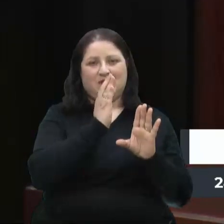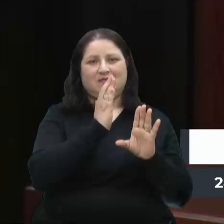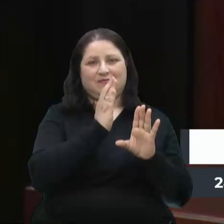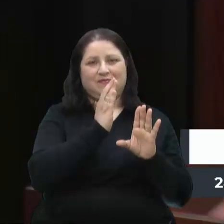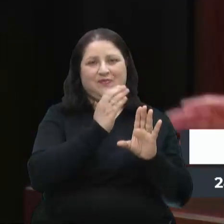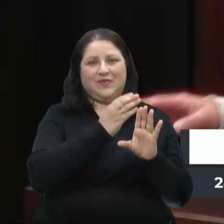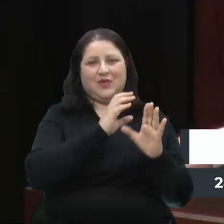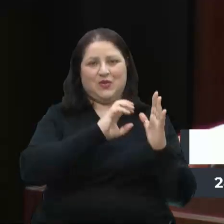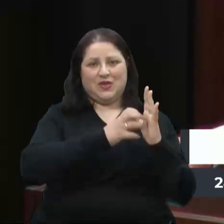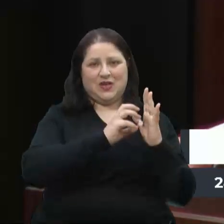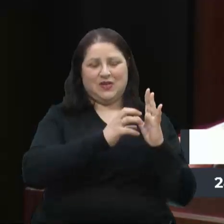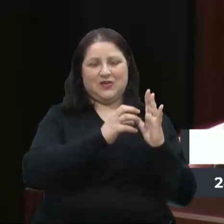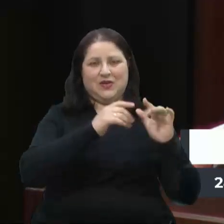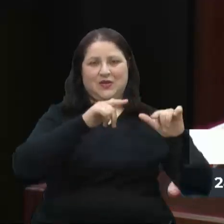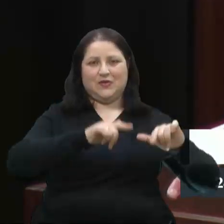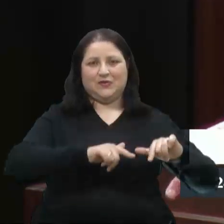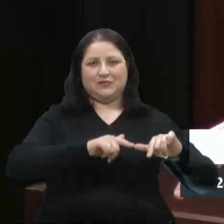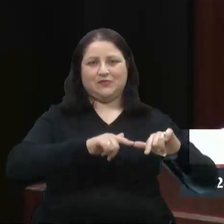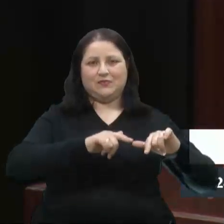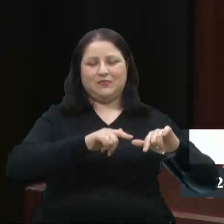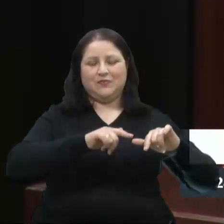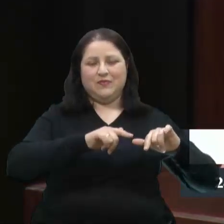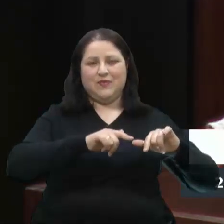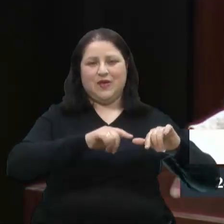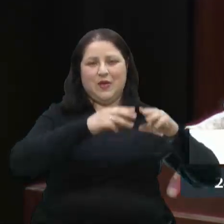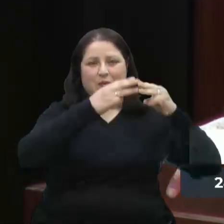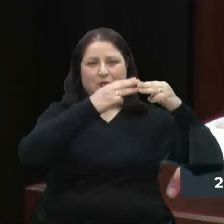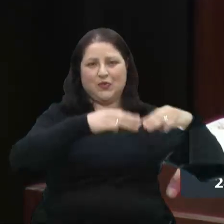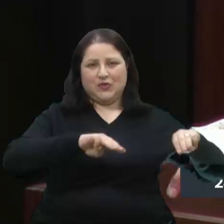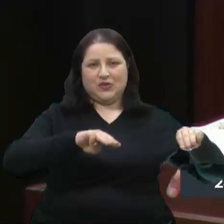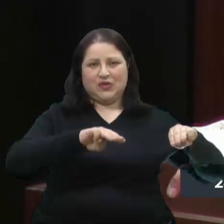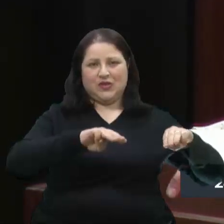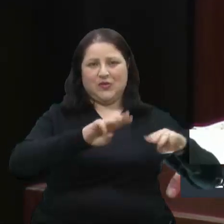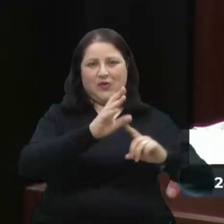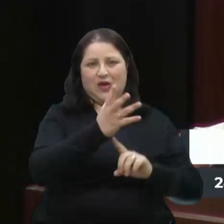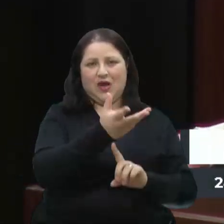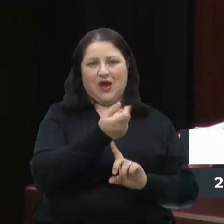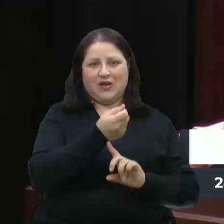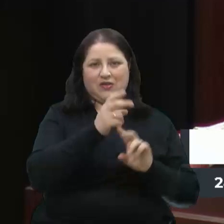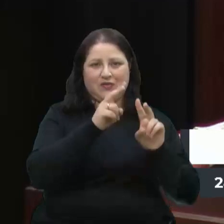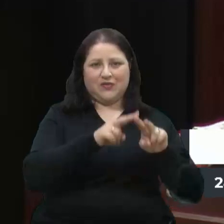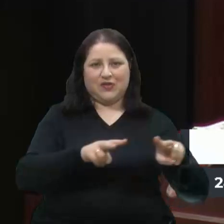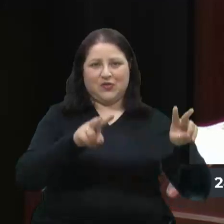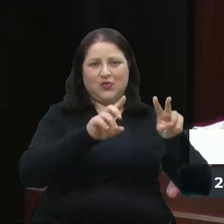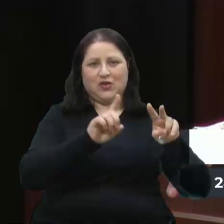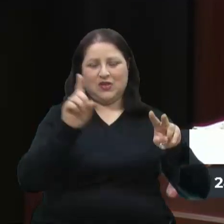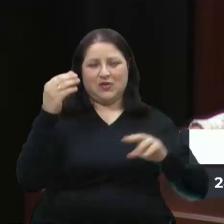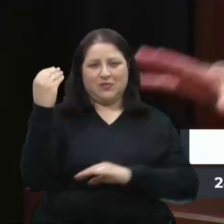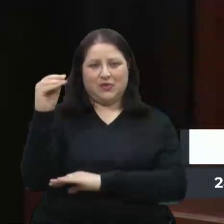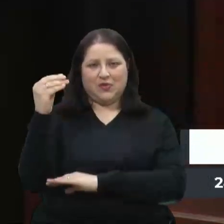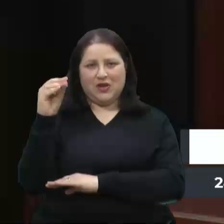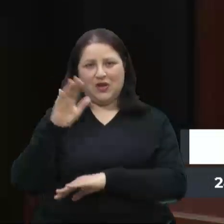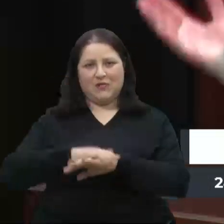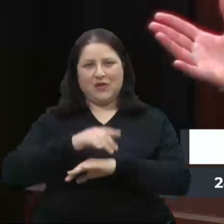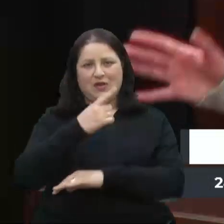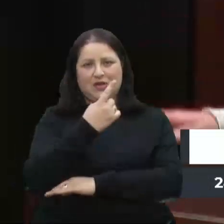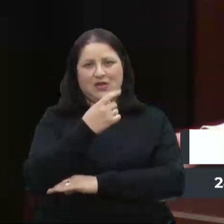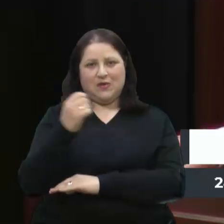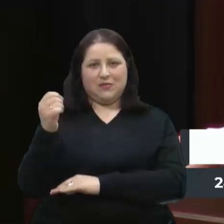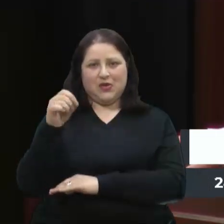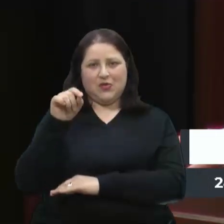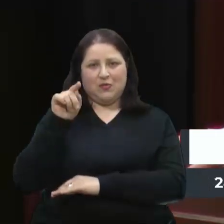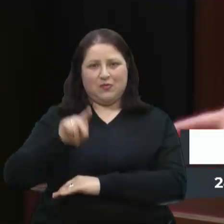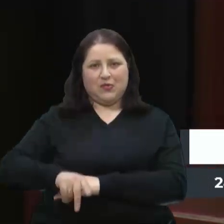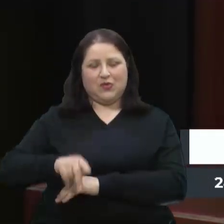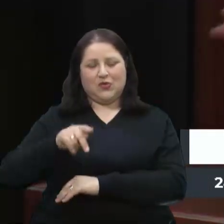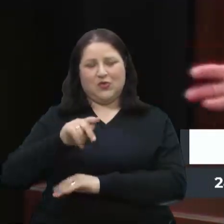no Museu de Artes Visuais de Porto Alegre. Mais de 1000 artistas compõem